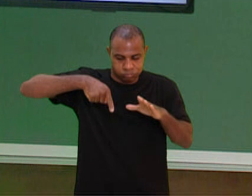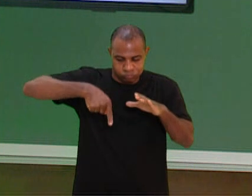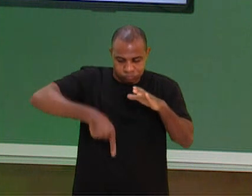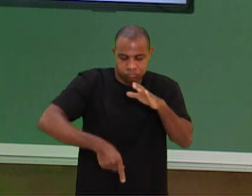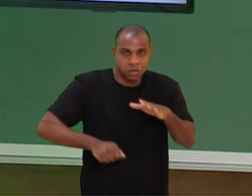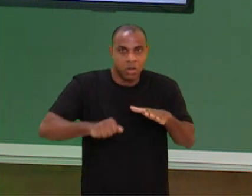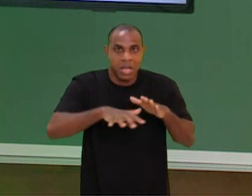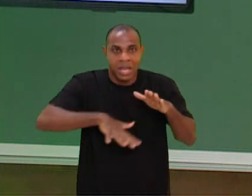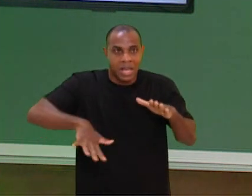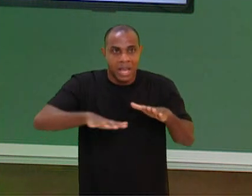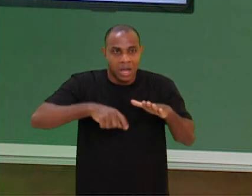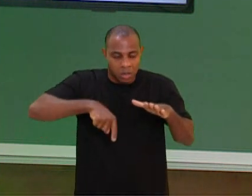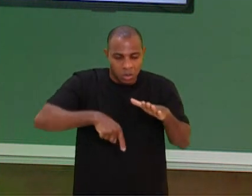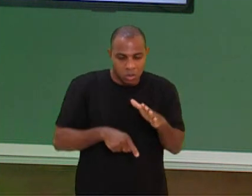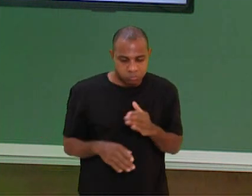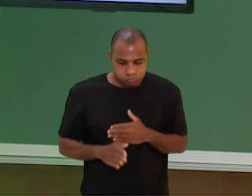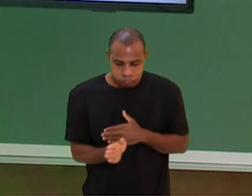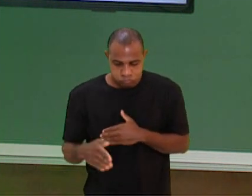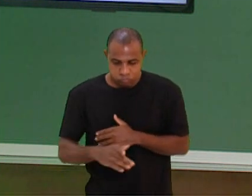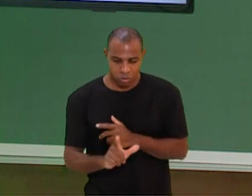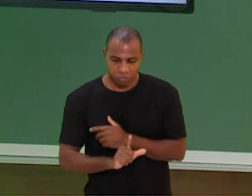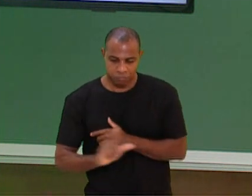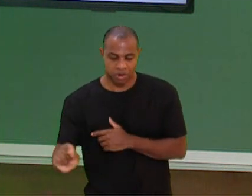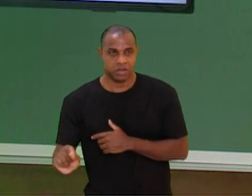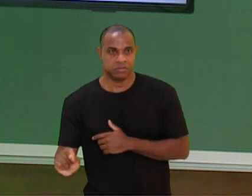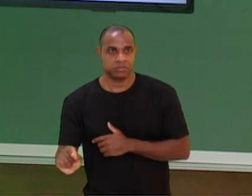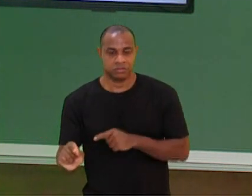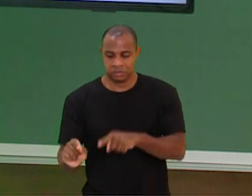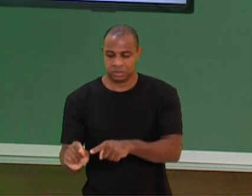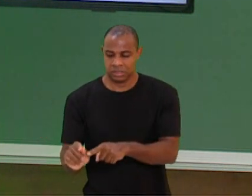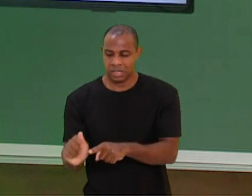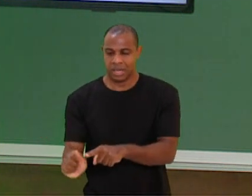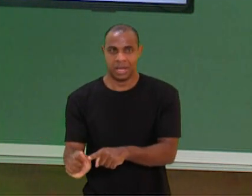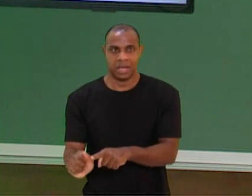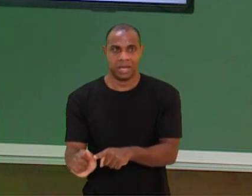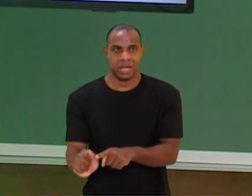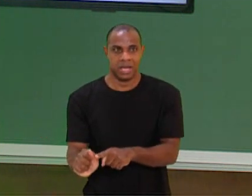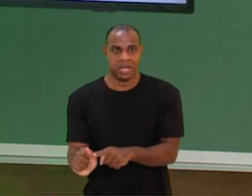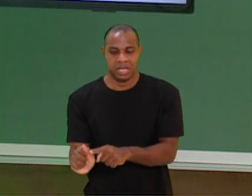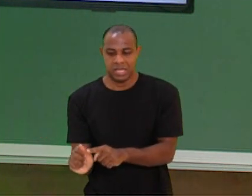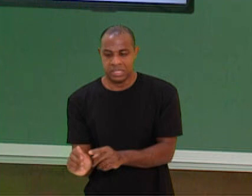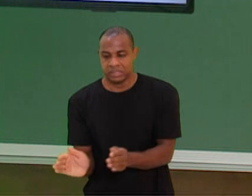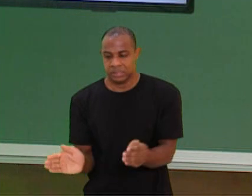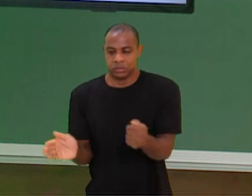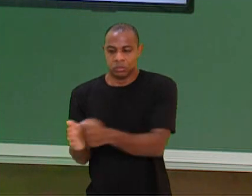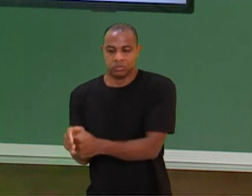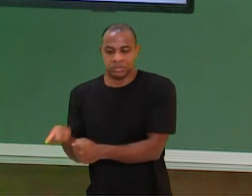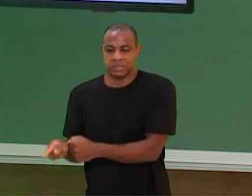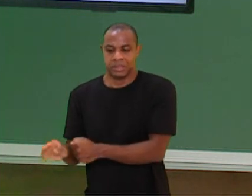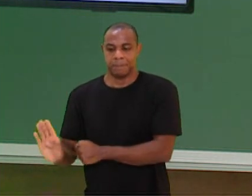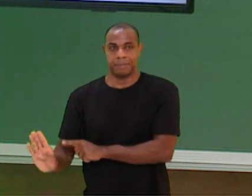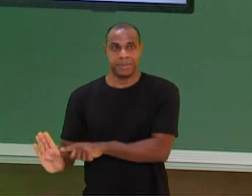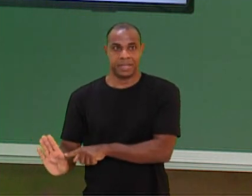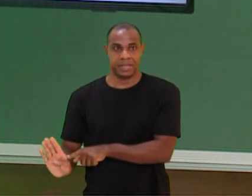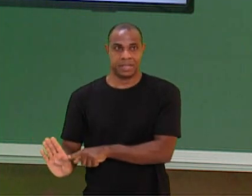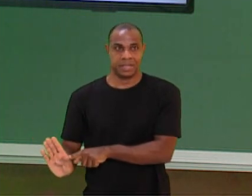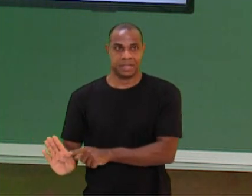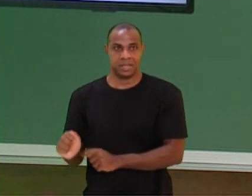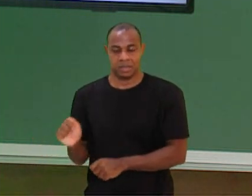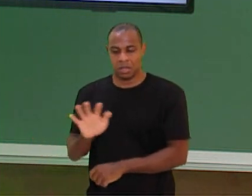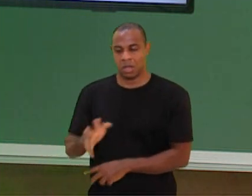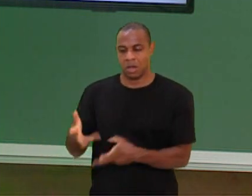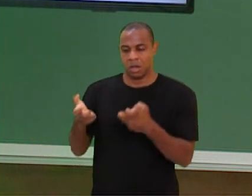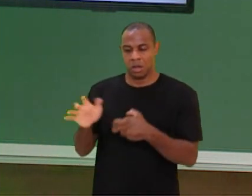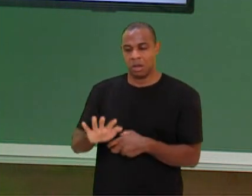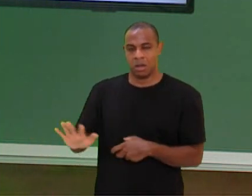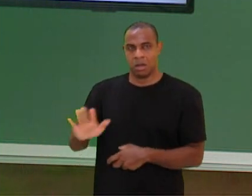lago. O peixe foge da posição A e se esconde na gruta, na posição B. Então, o que acontece? Se você observar essa imagem aqui, você